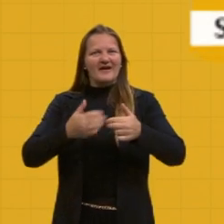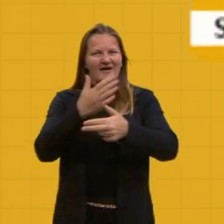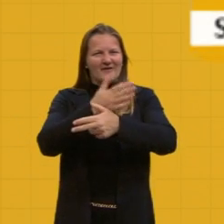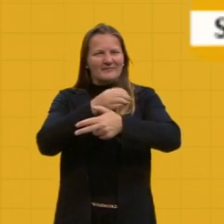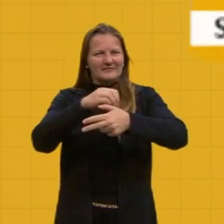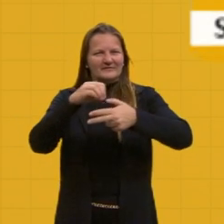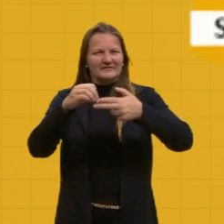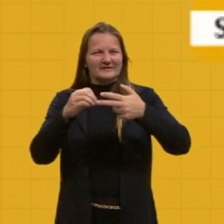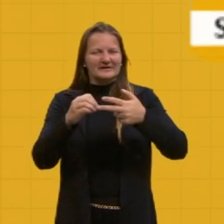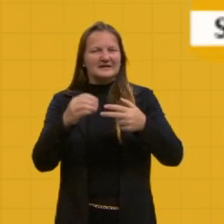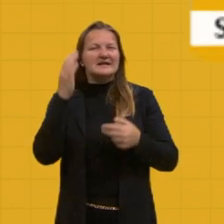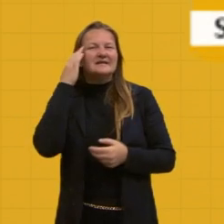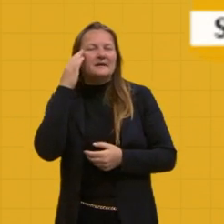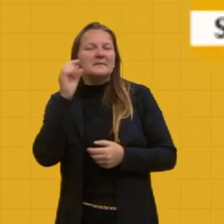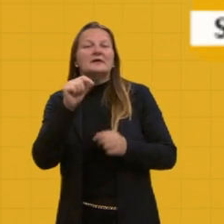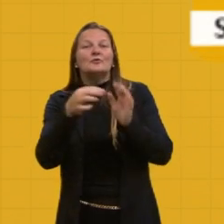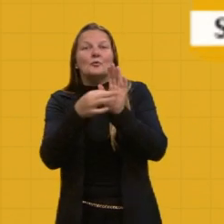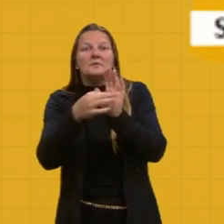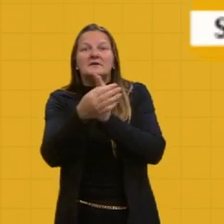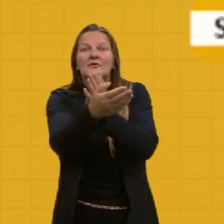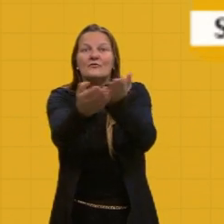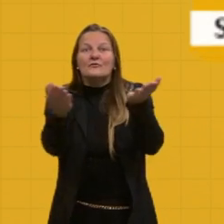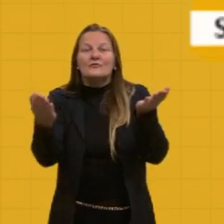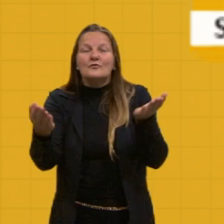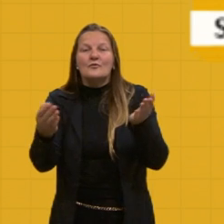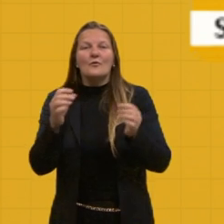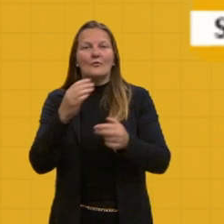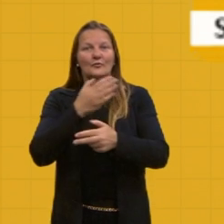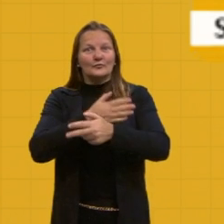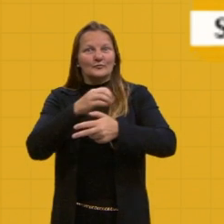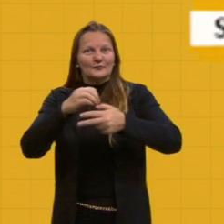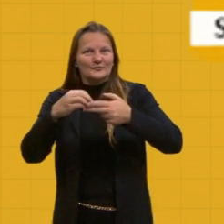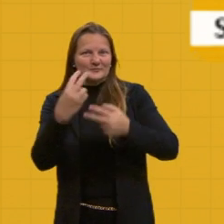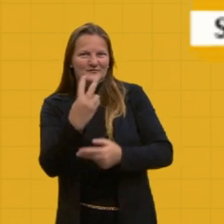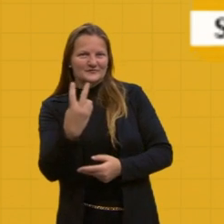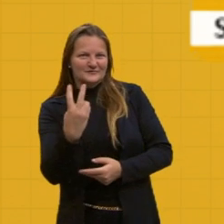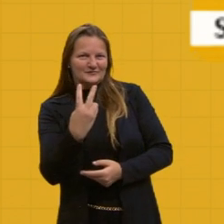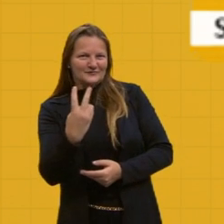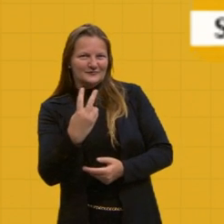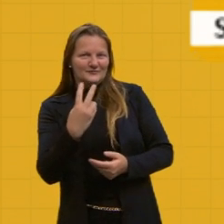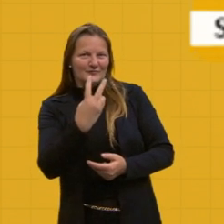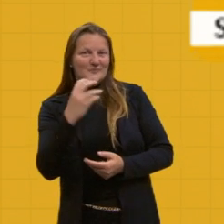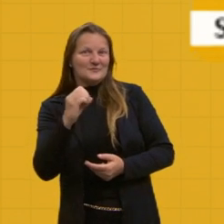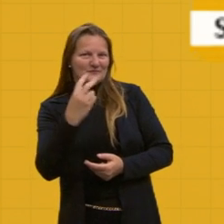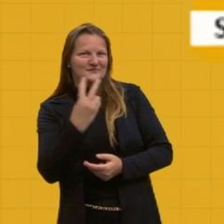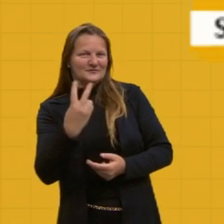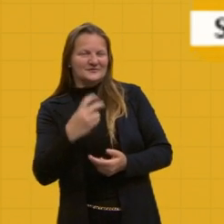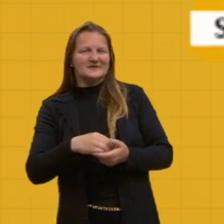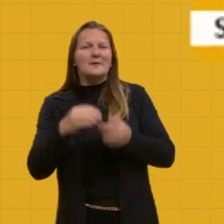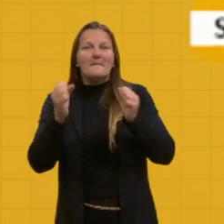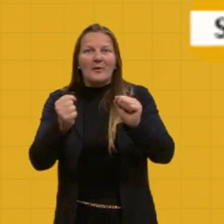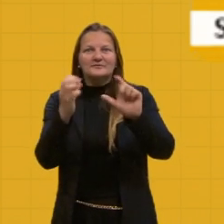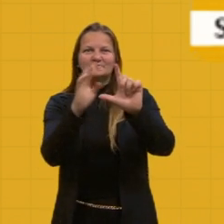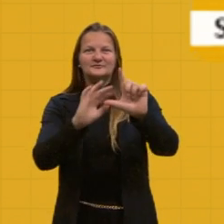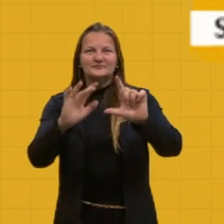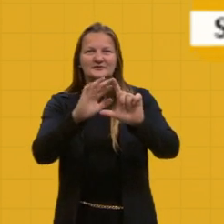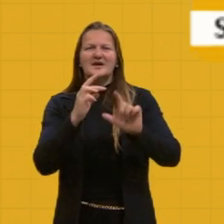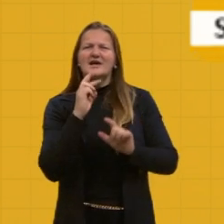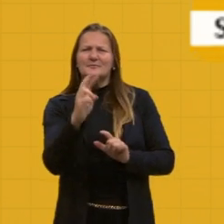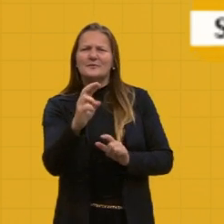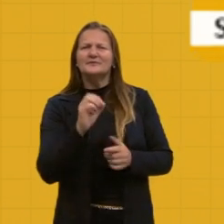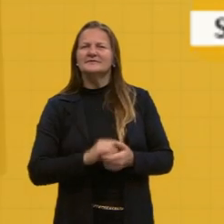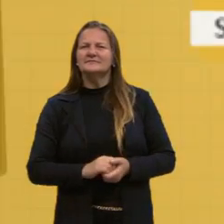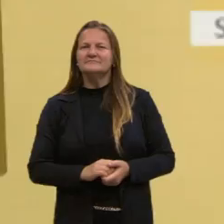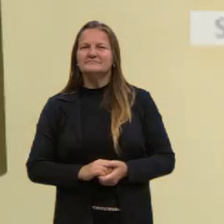e saber a sua opinião sobre a edição de 2022 acesse o QR Code no link e responda